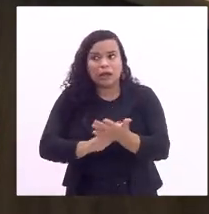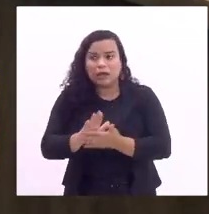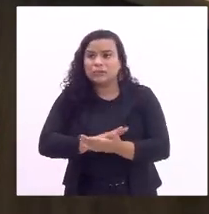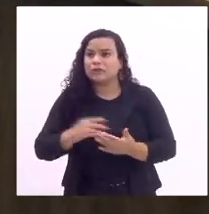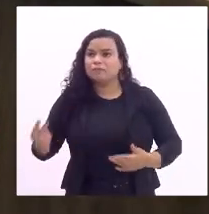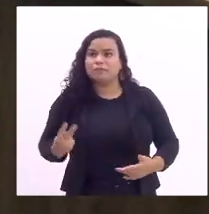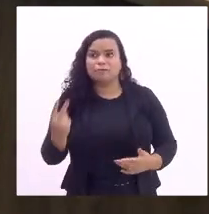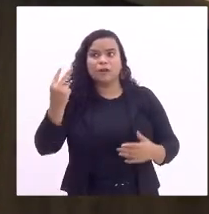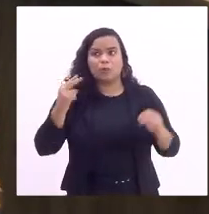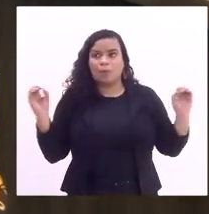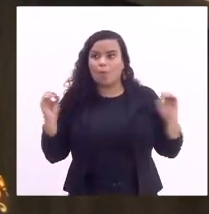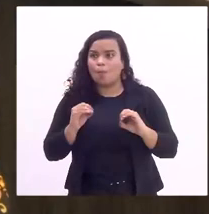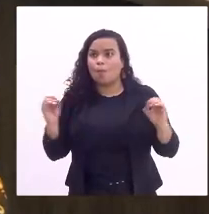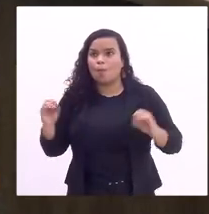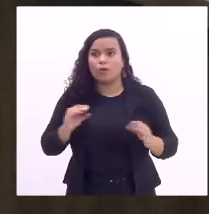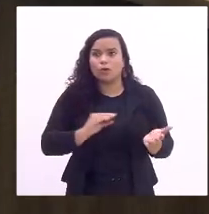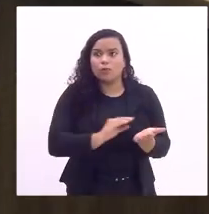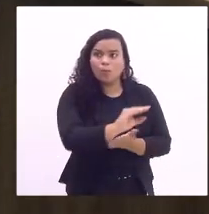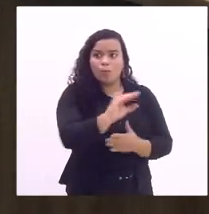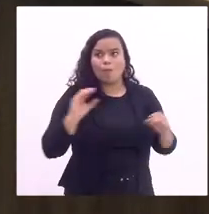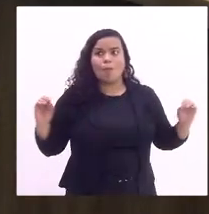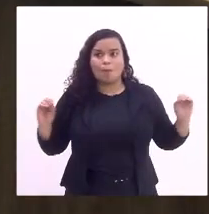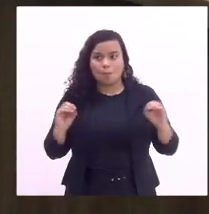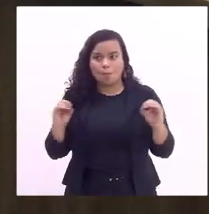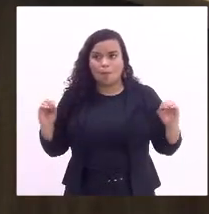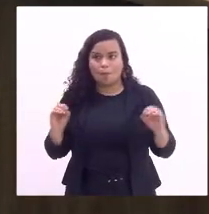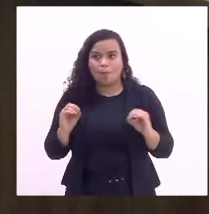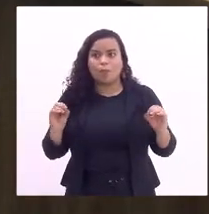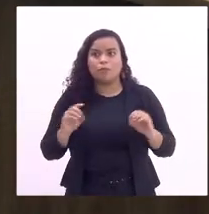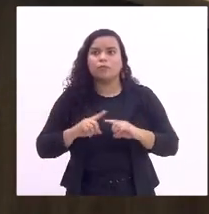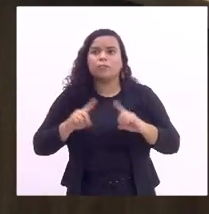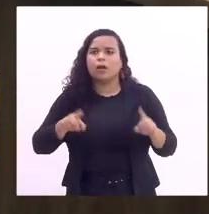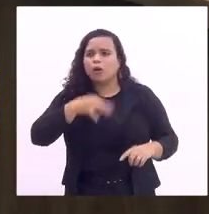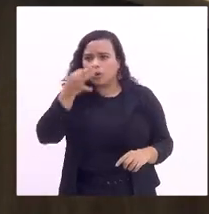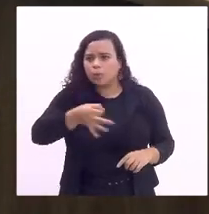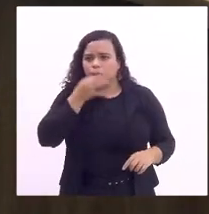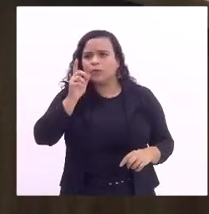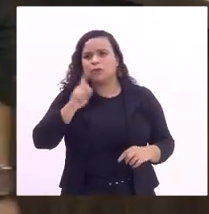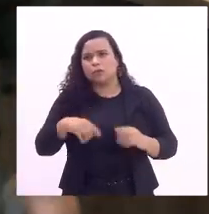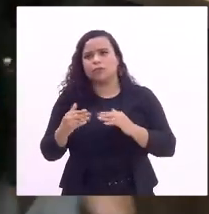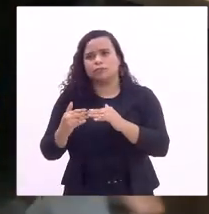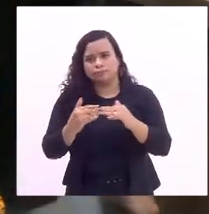né, nas gratificações. Mas o parecer é favorável.